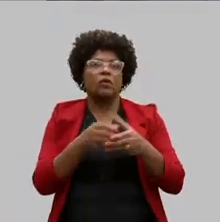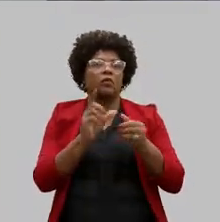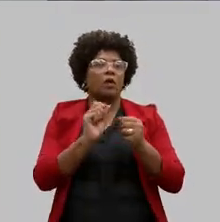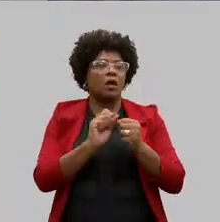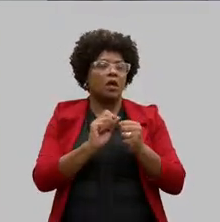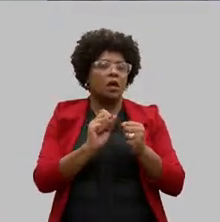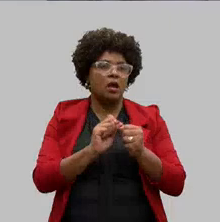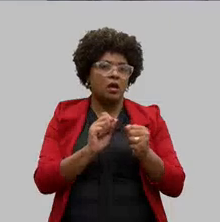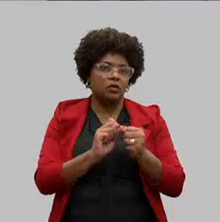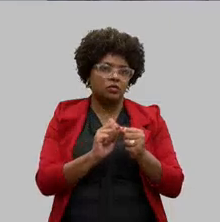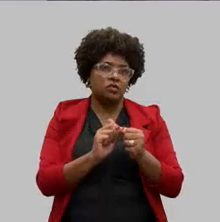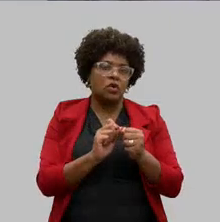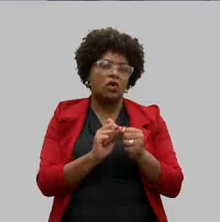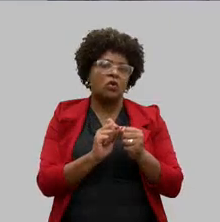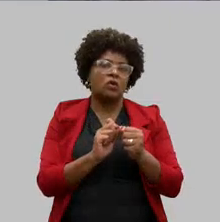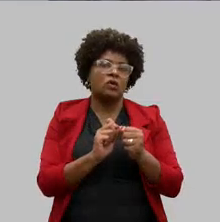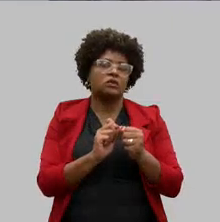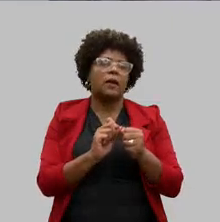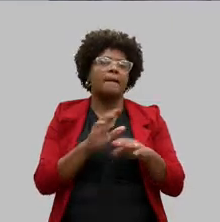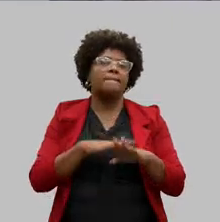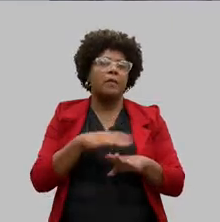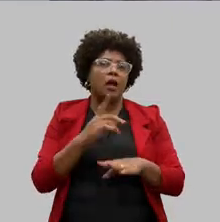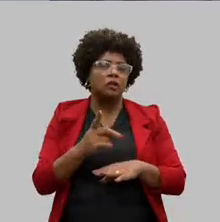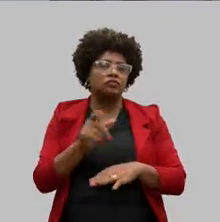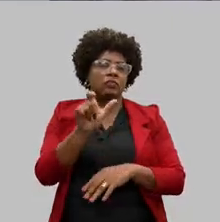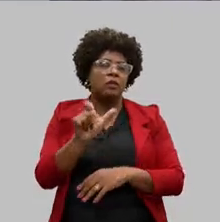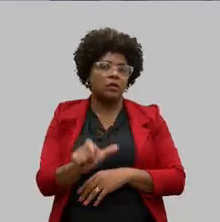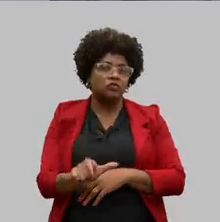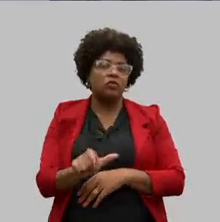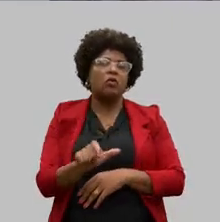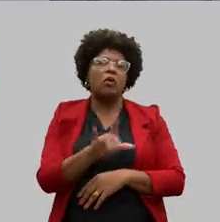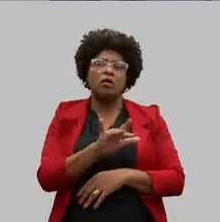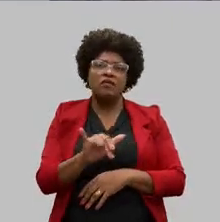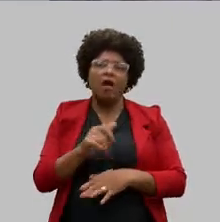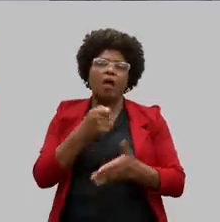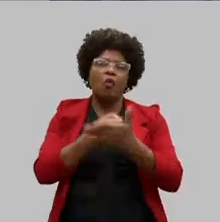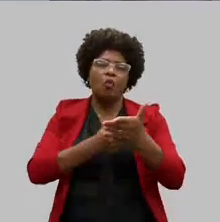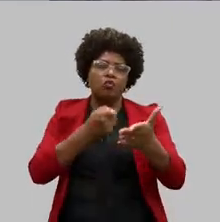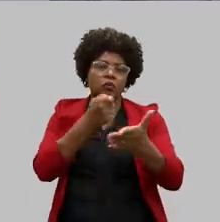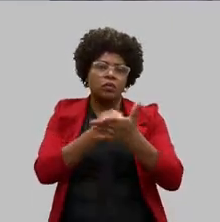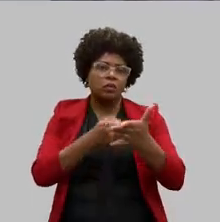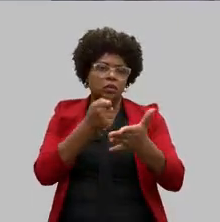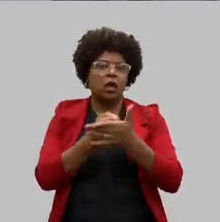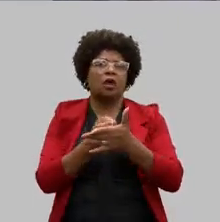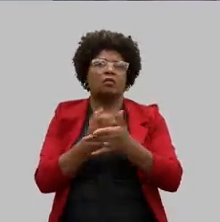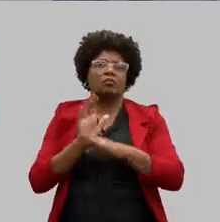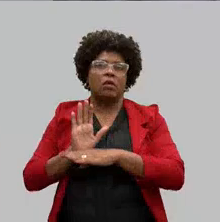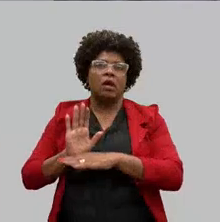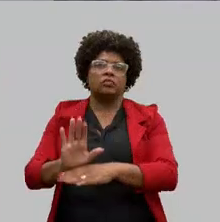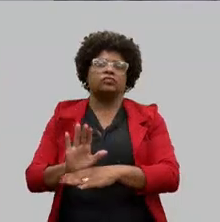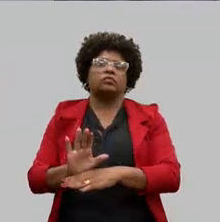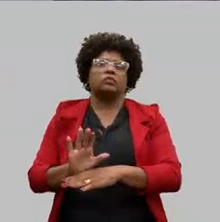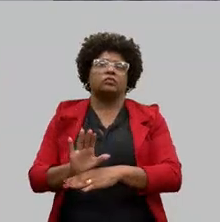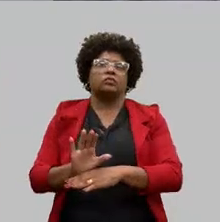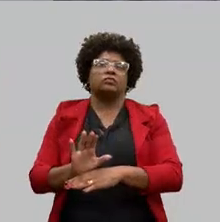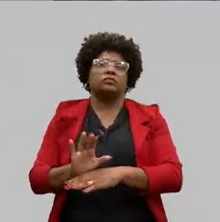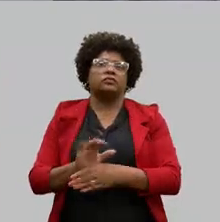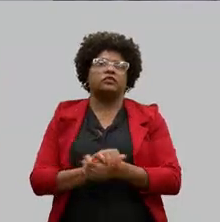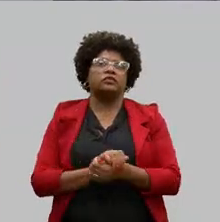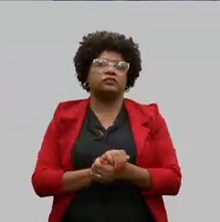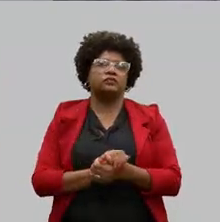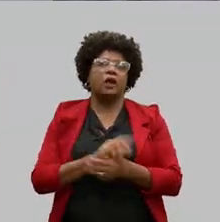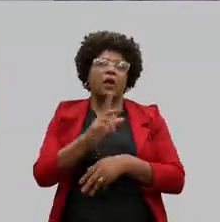ser mais uma mais um soldado nessa importante causa nessa importante luta que a gente tem pela frente a